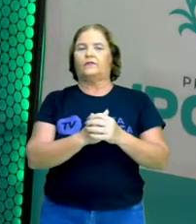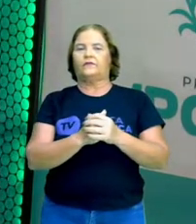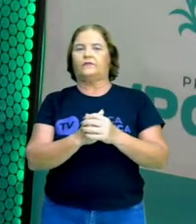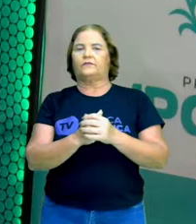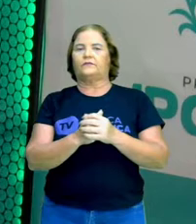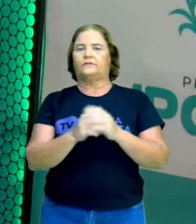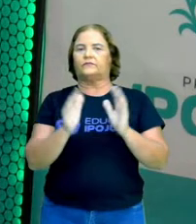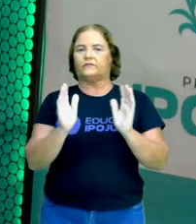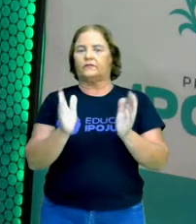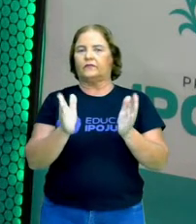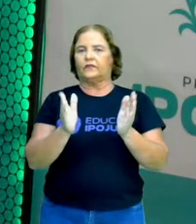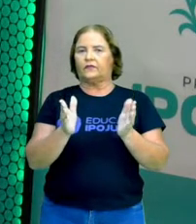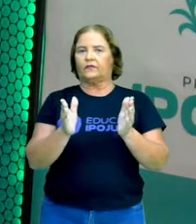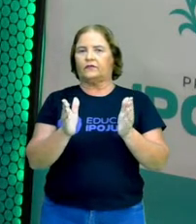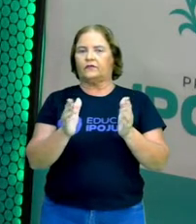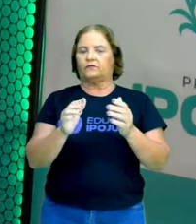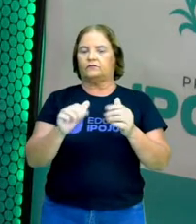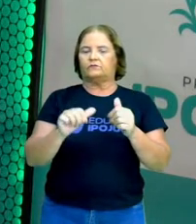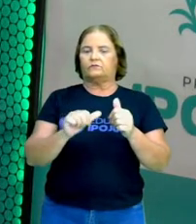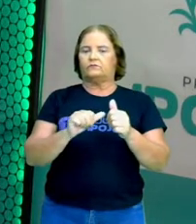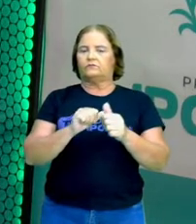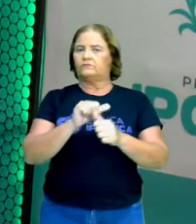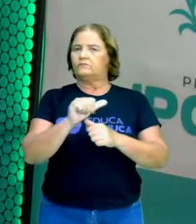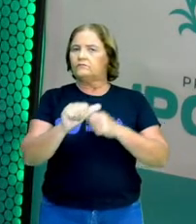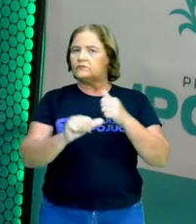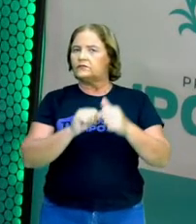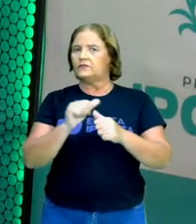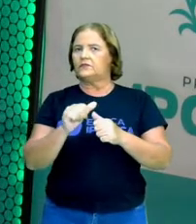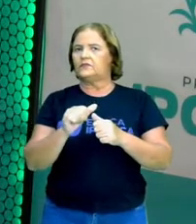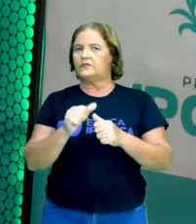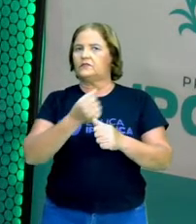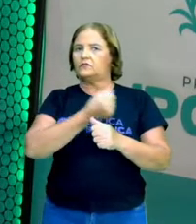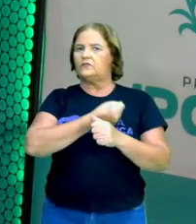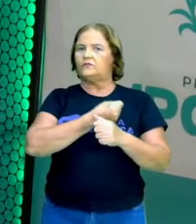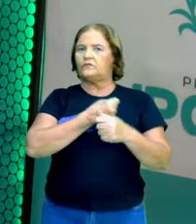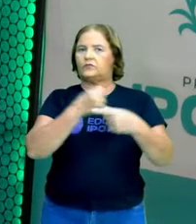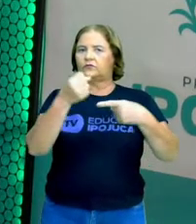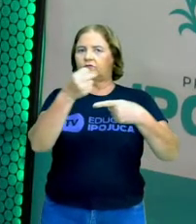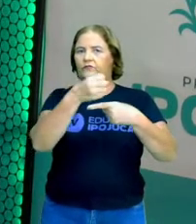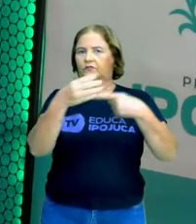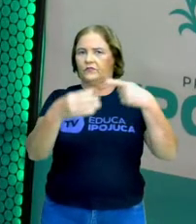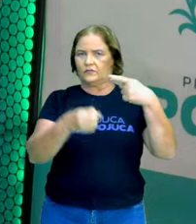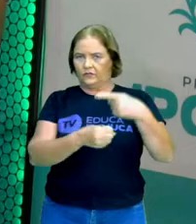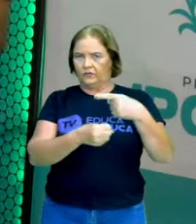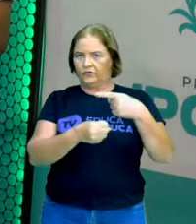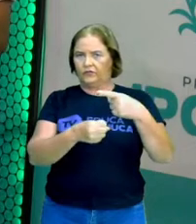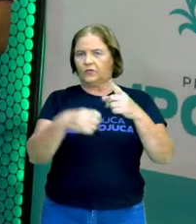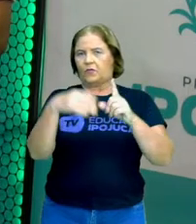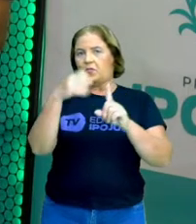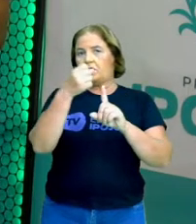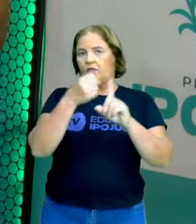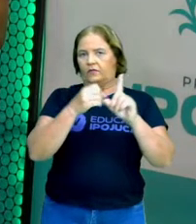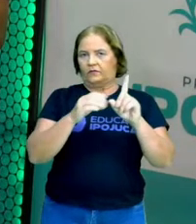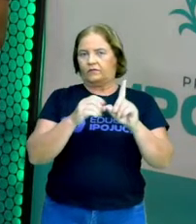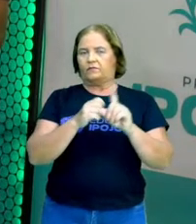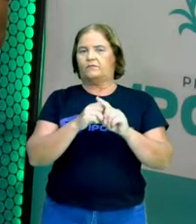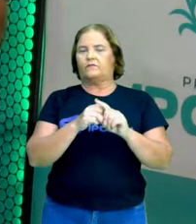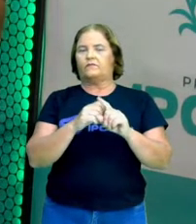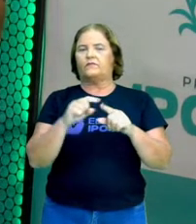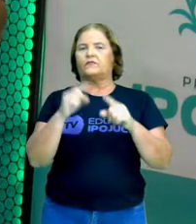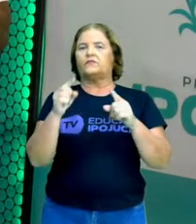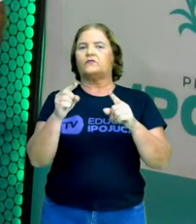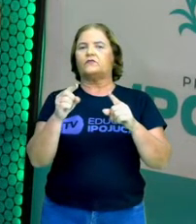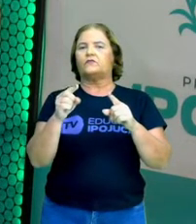Vamos falar sobre transformação de um número fracionário em um número decimal. Você